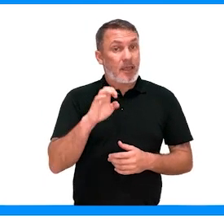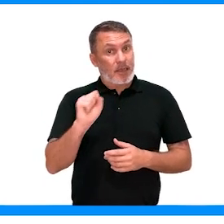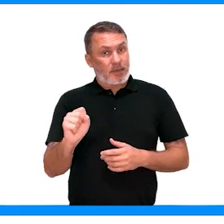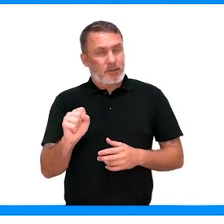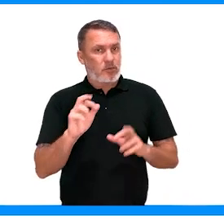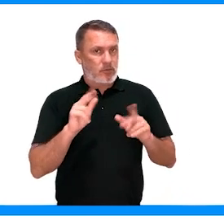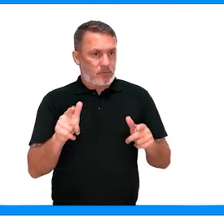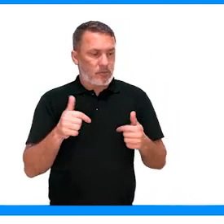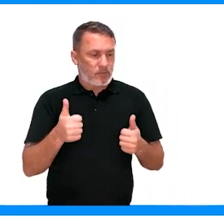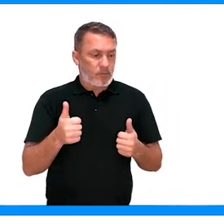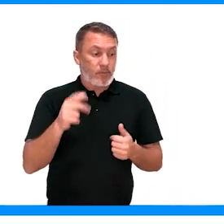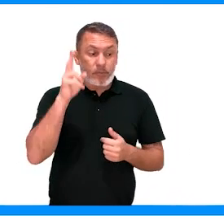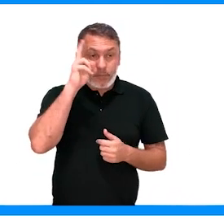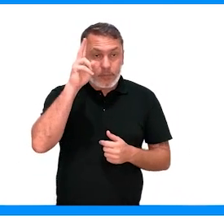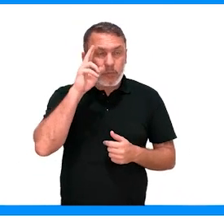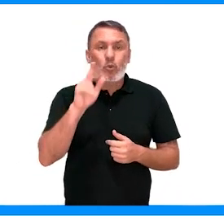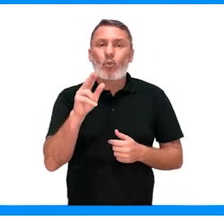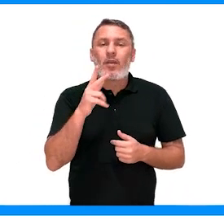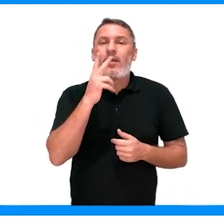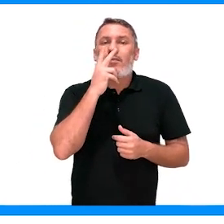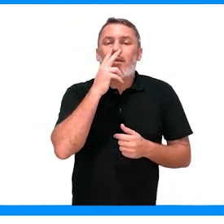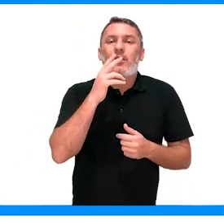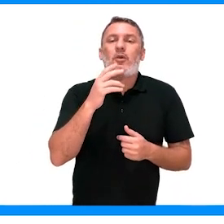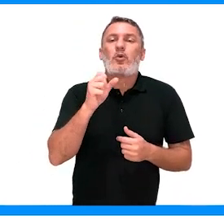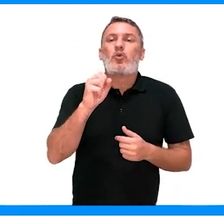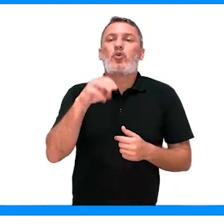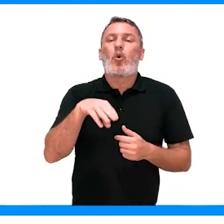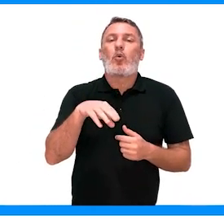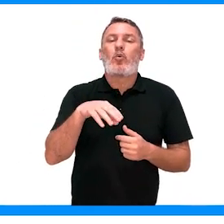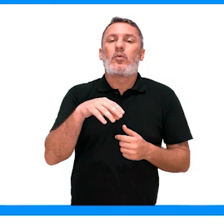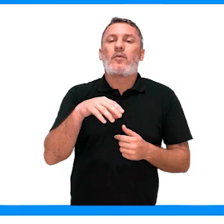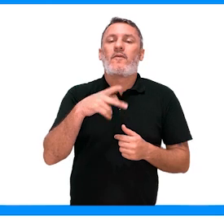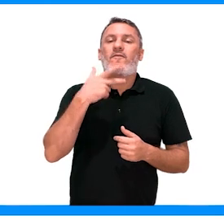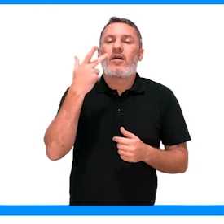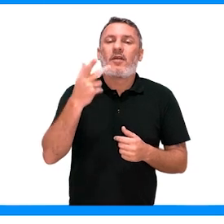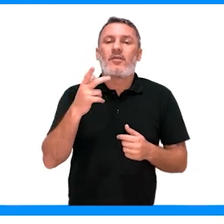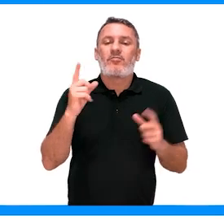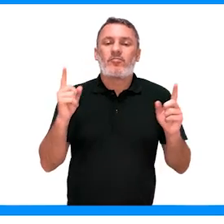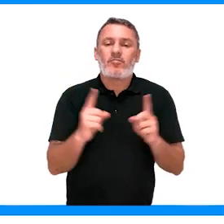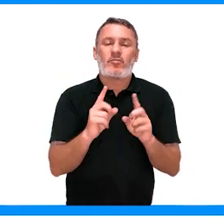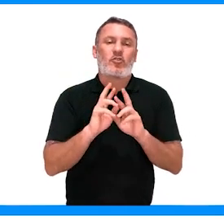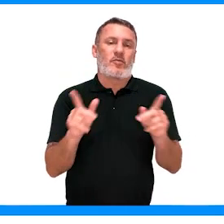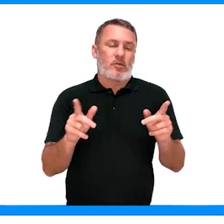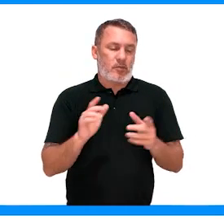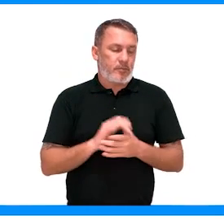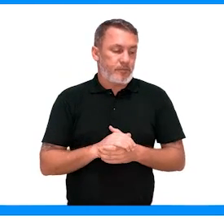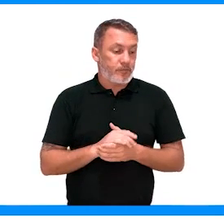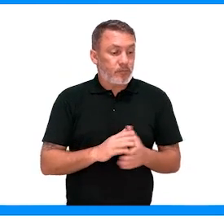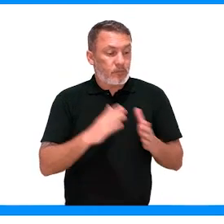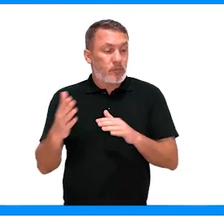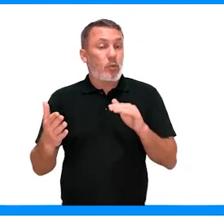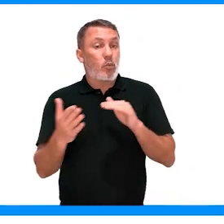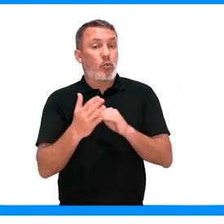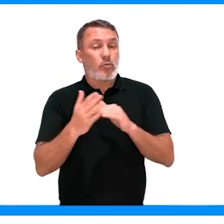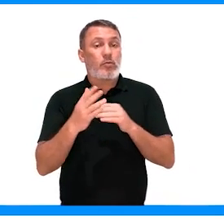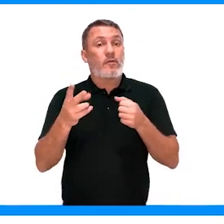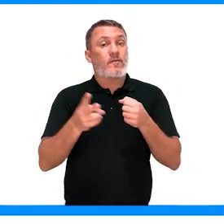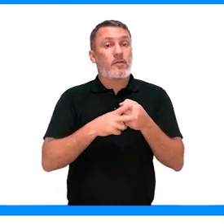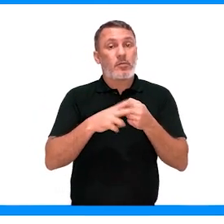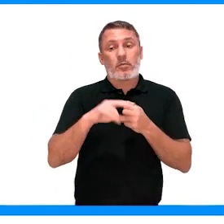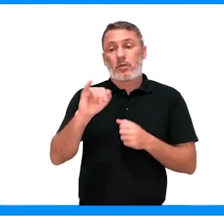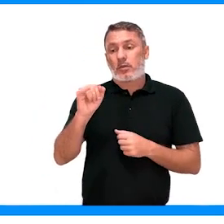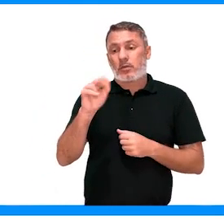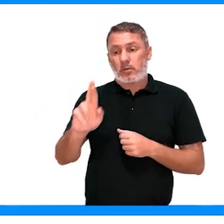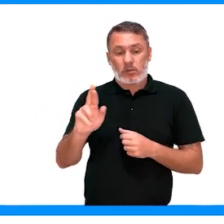ella es. Bien? Lembrar que não é aberto o som, é fechadinho, porque em espanhol não existe somzinho aberto. E o verbo